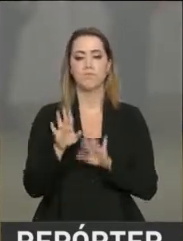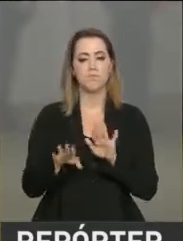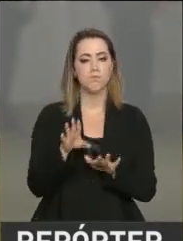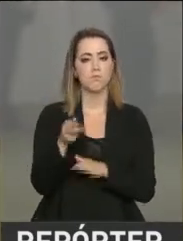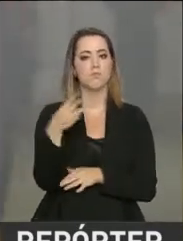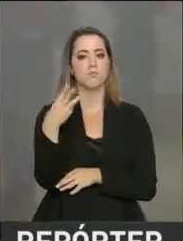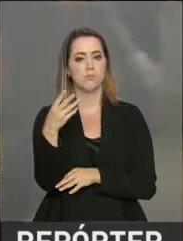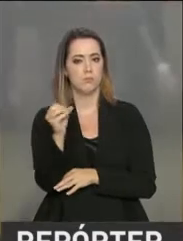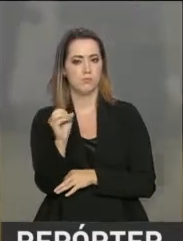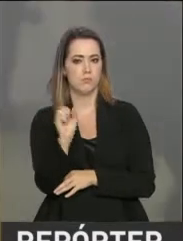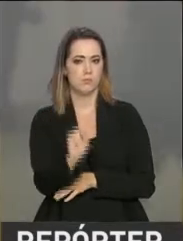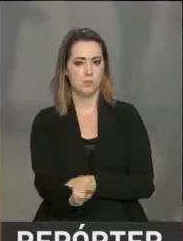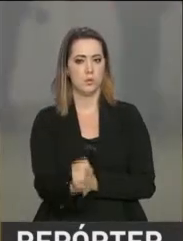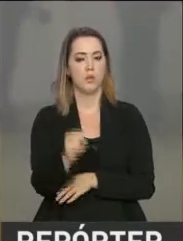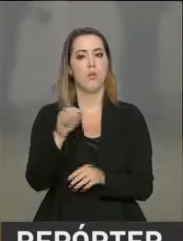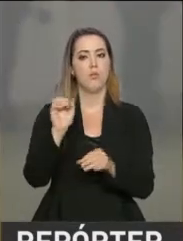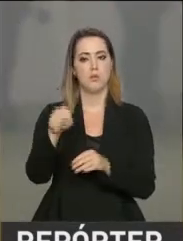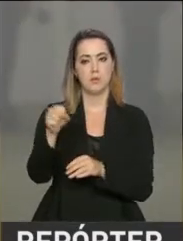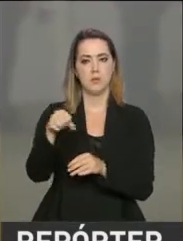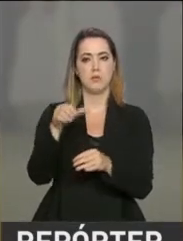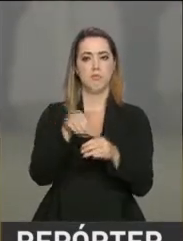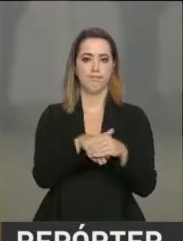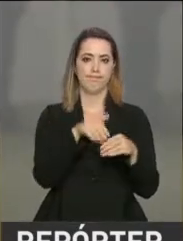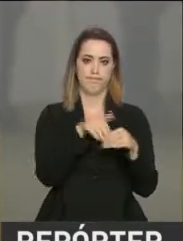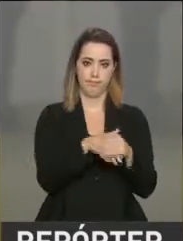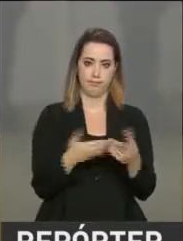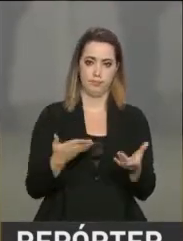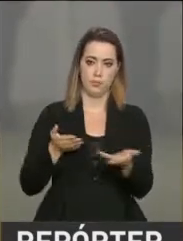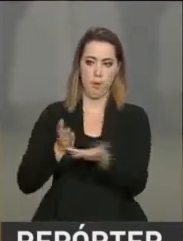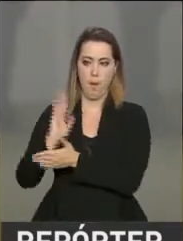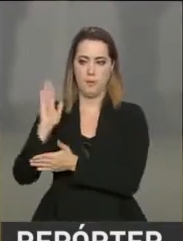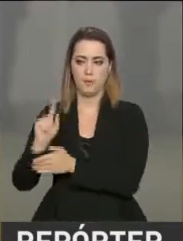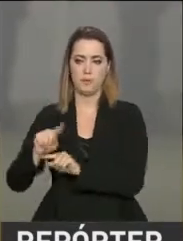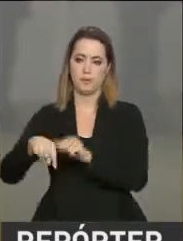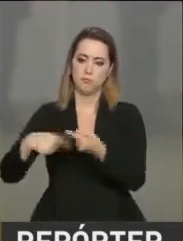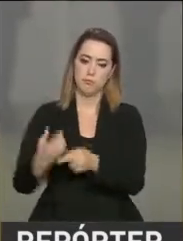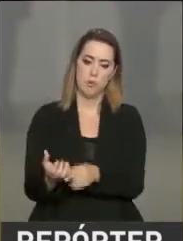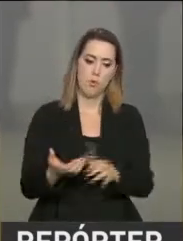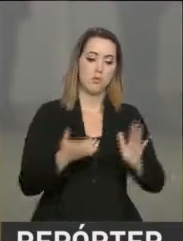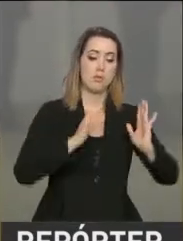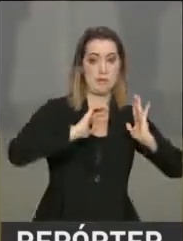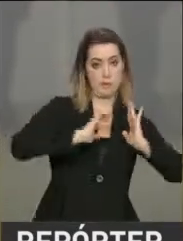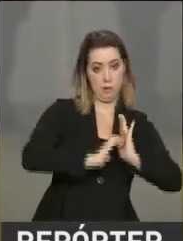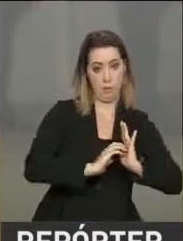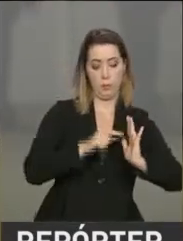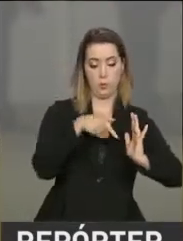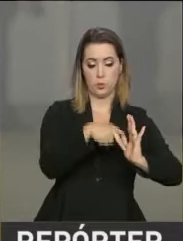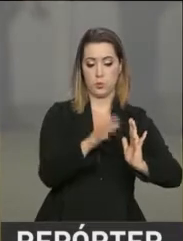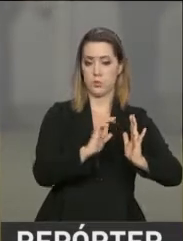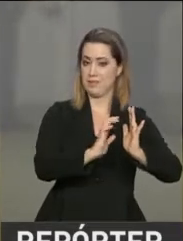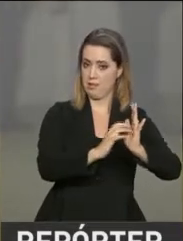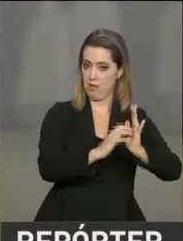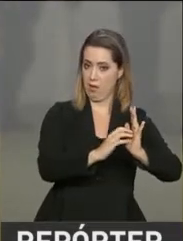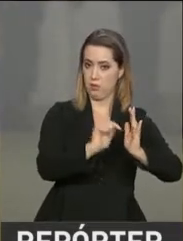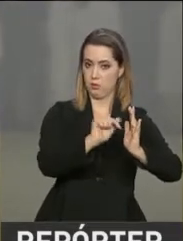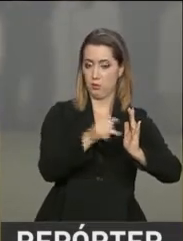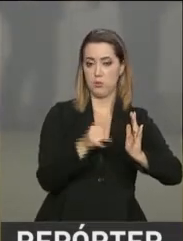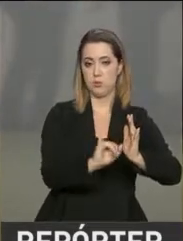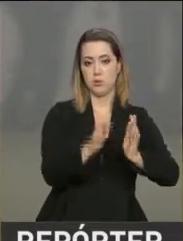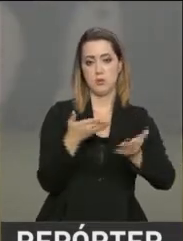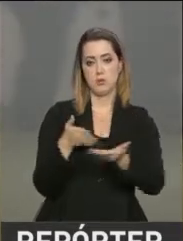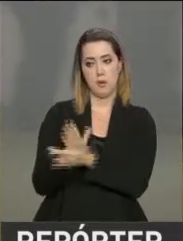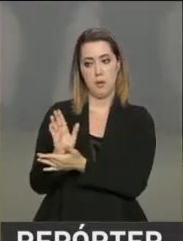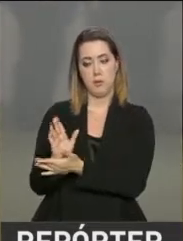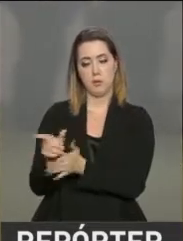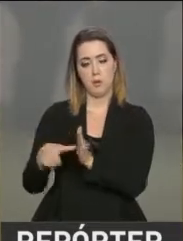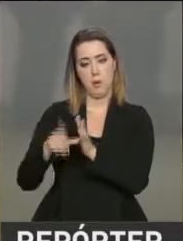menos 308 votos favoráveis. Depois a proposta segue para o Senado, caso seja aprovada nessa etapa na